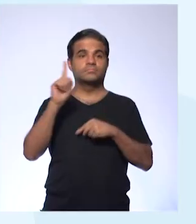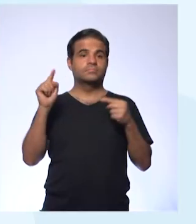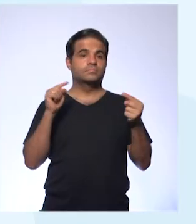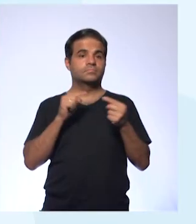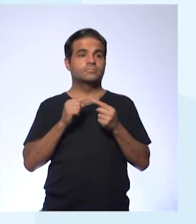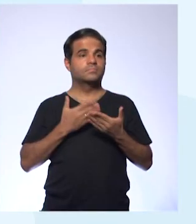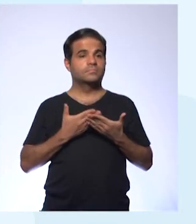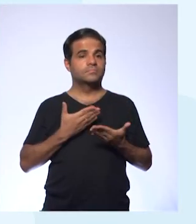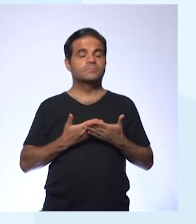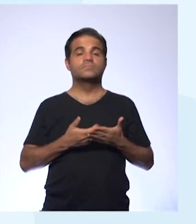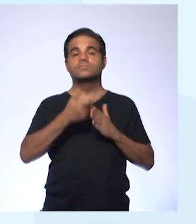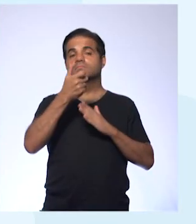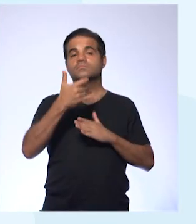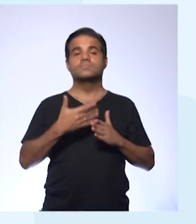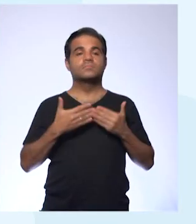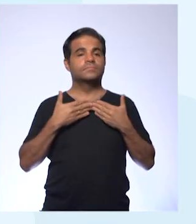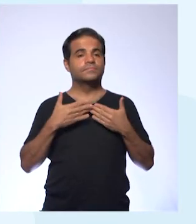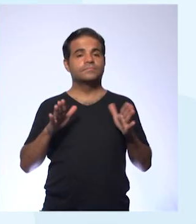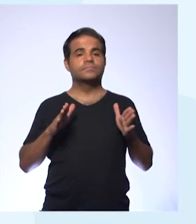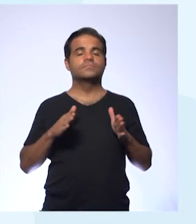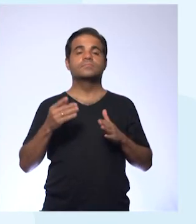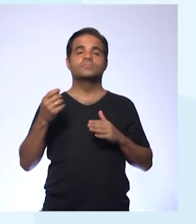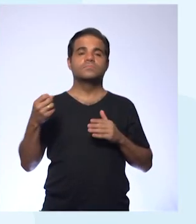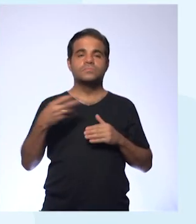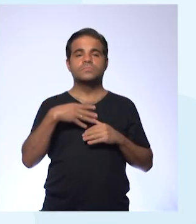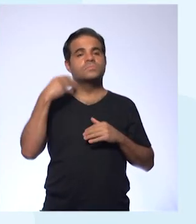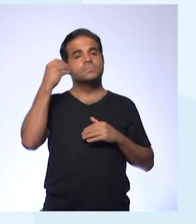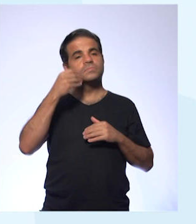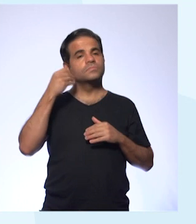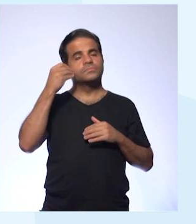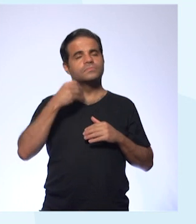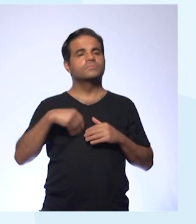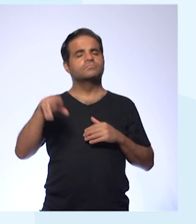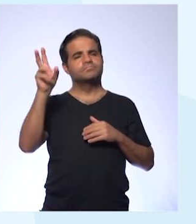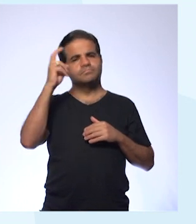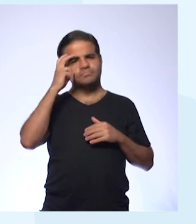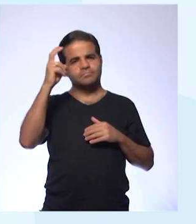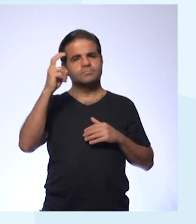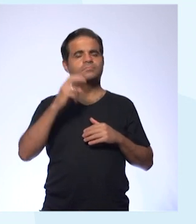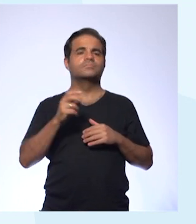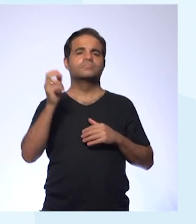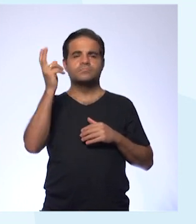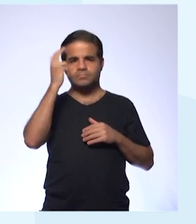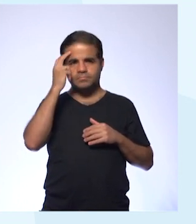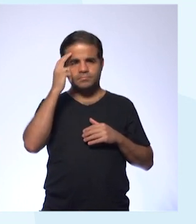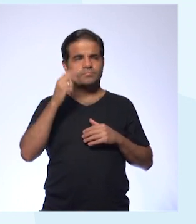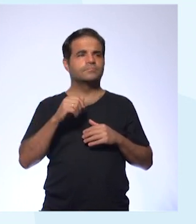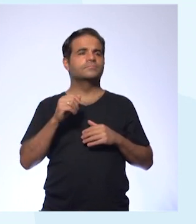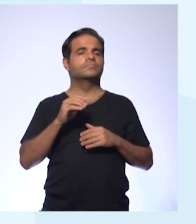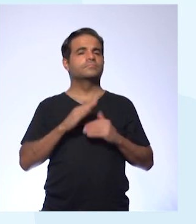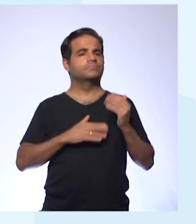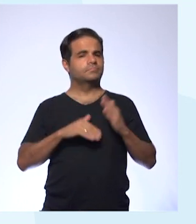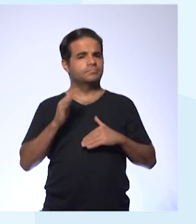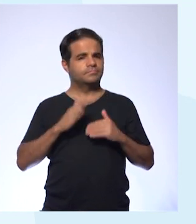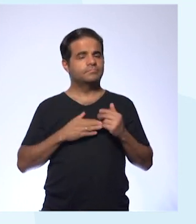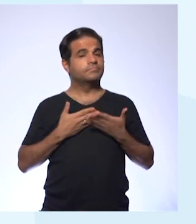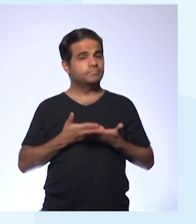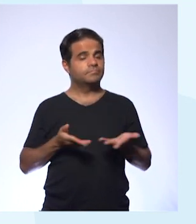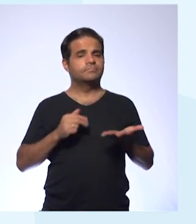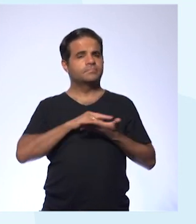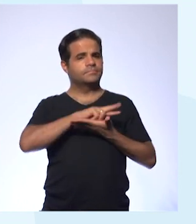aula, diz lá, abrir-se a novas experiências intelectuais, culturais e estéticas e